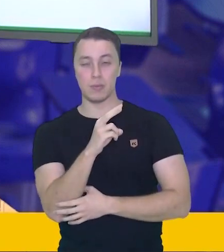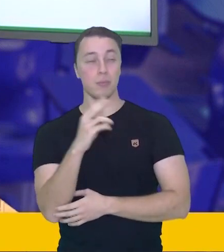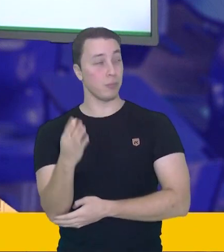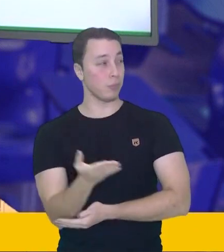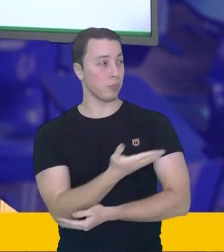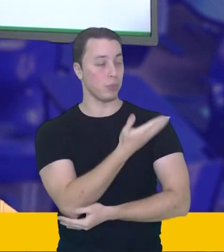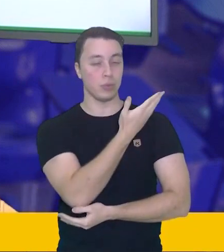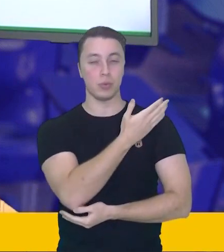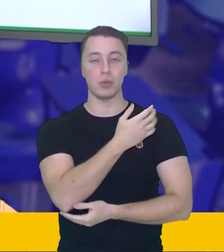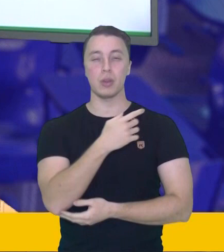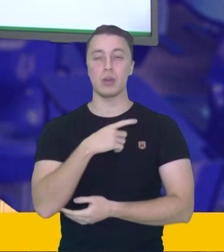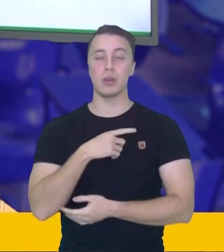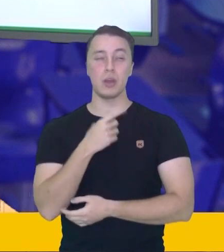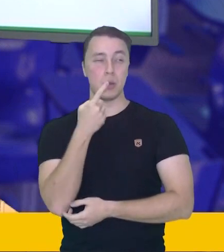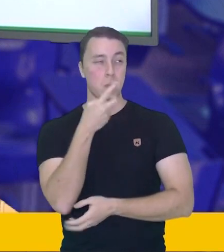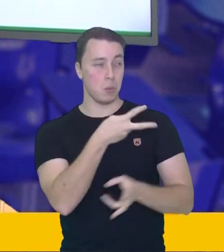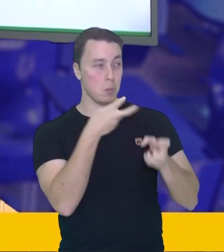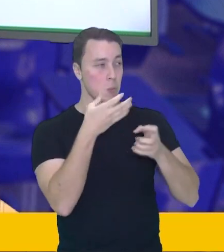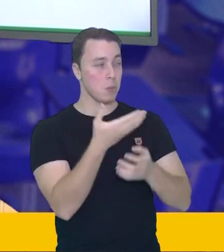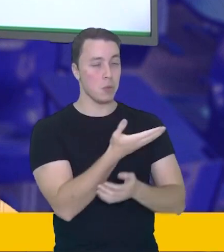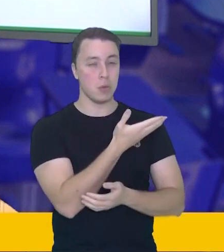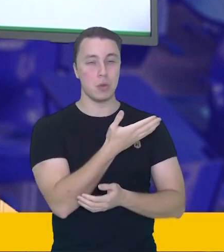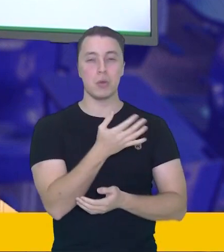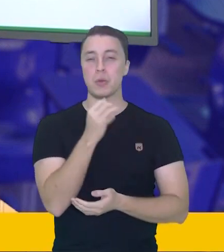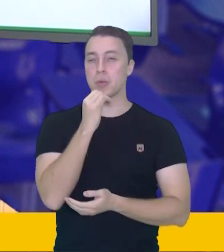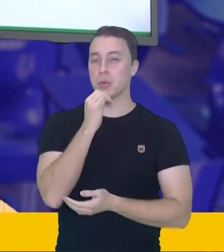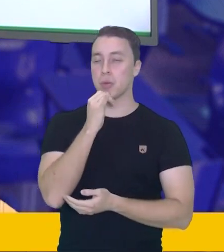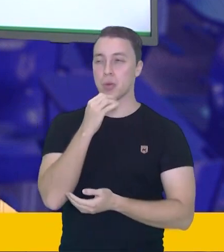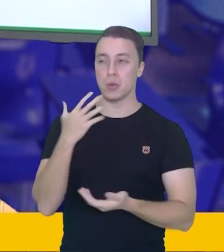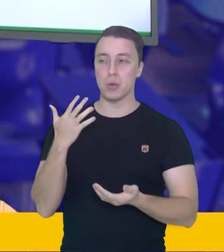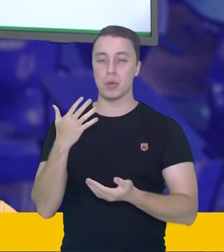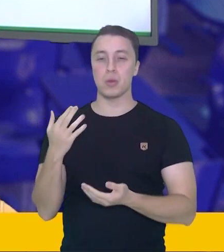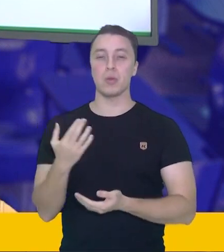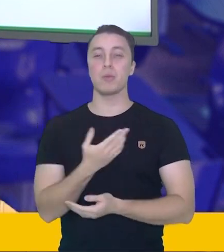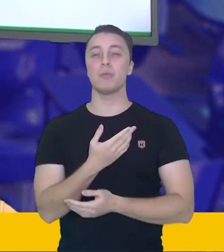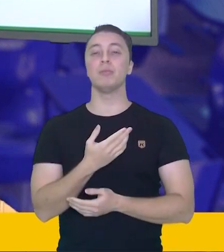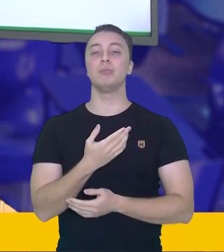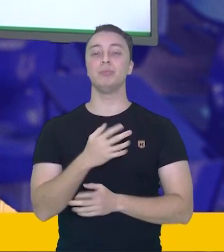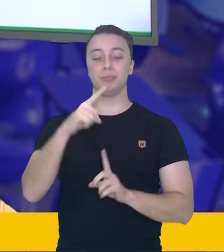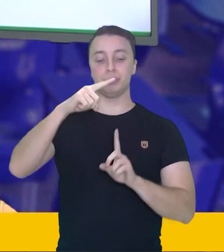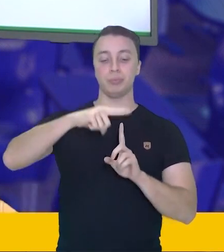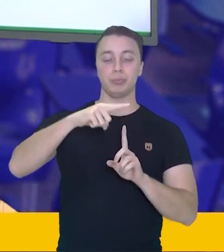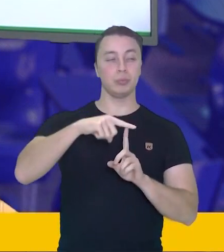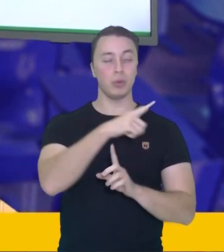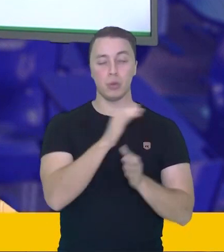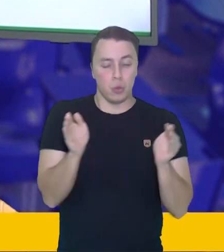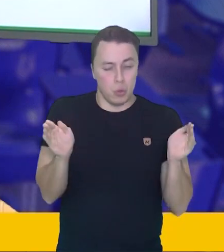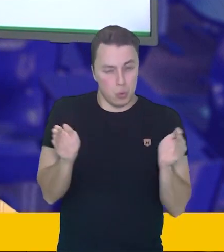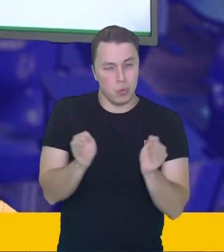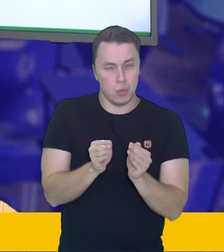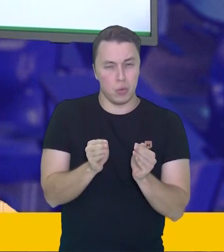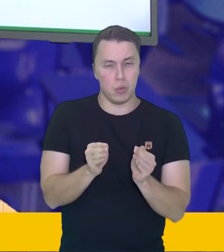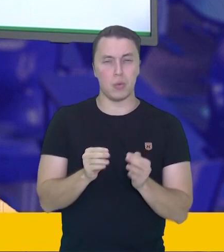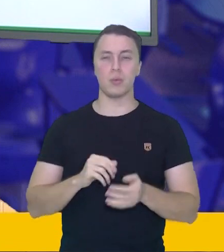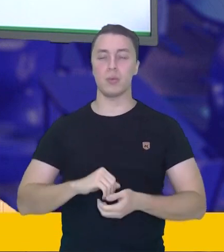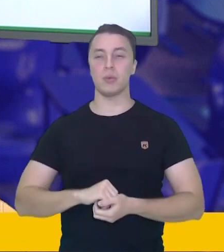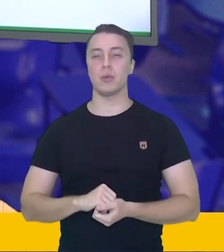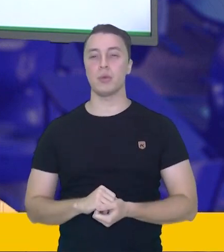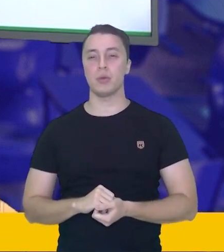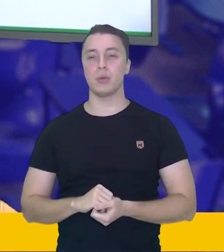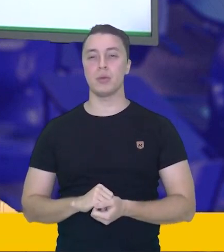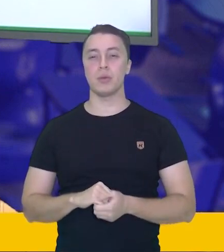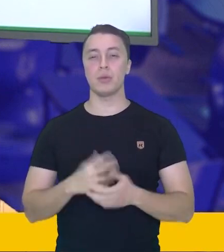algumas características, como por exemplo, nesse gênero, os textos são curtos. Os